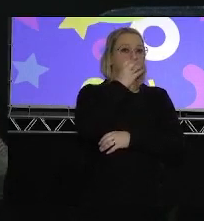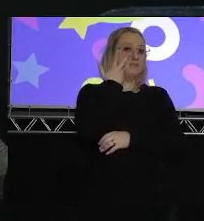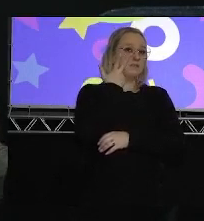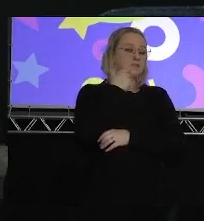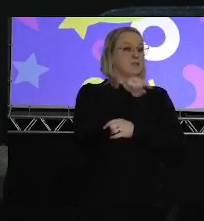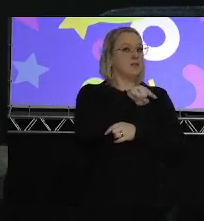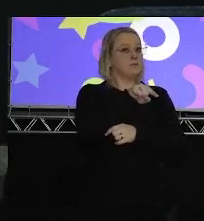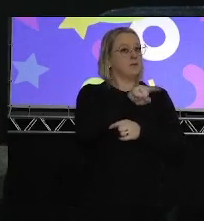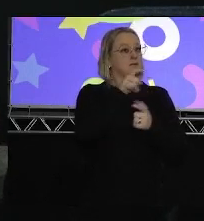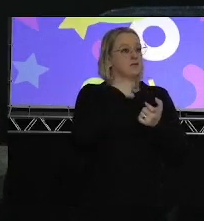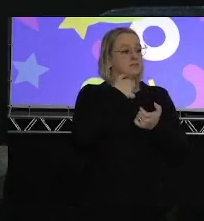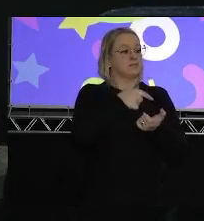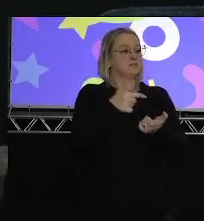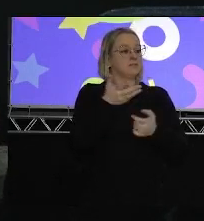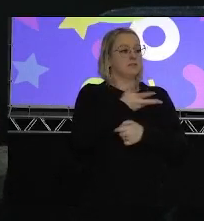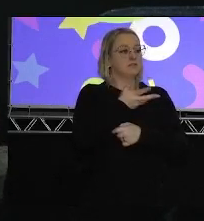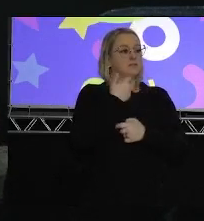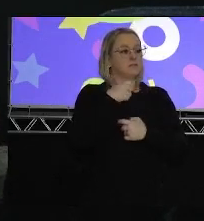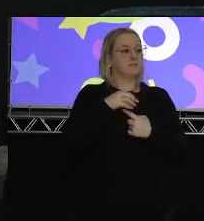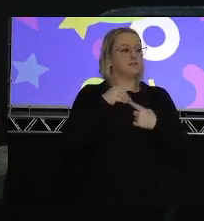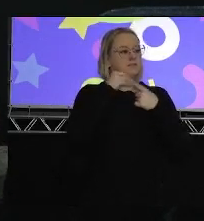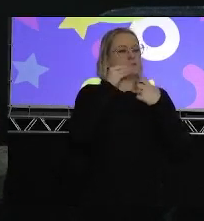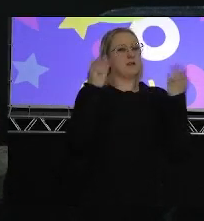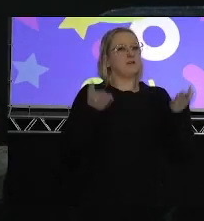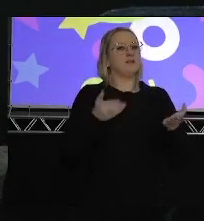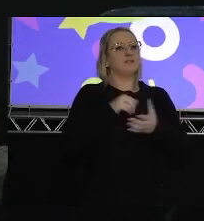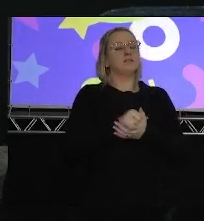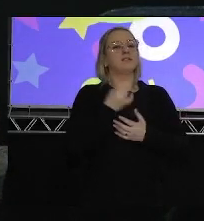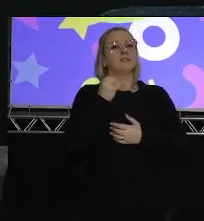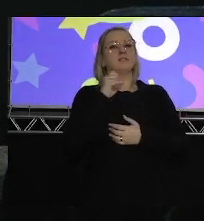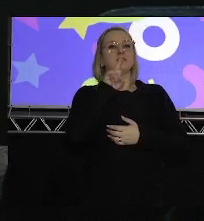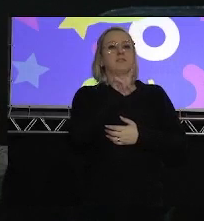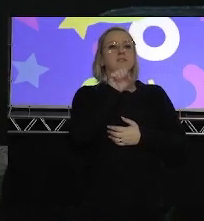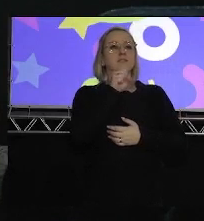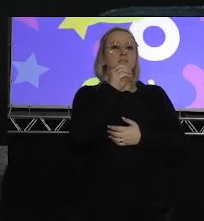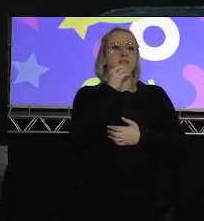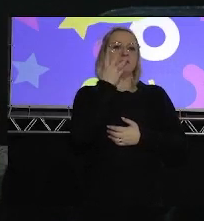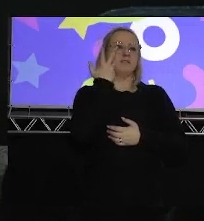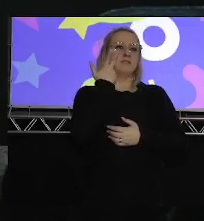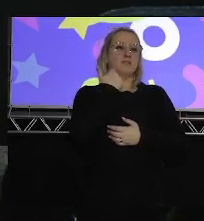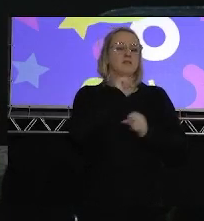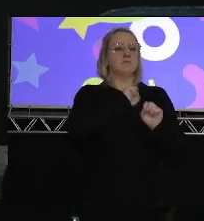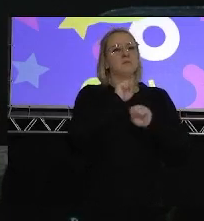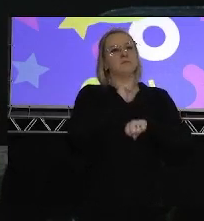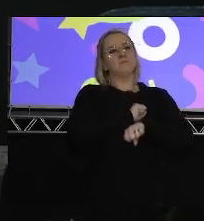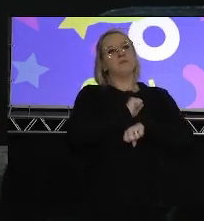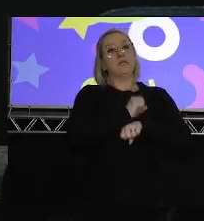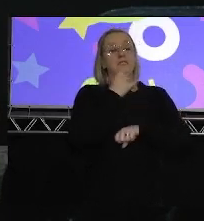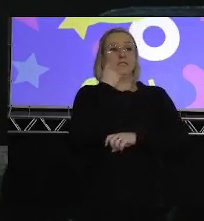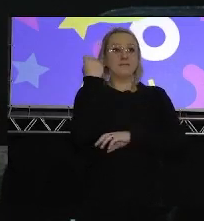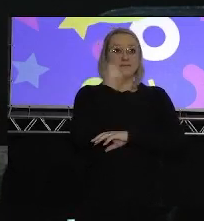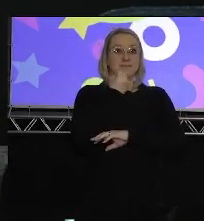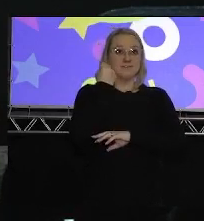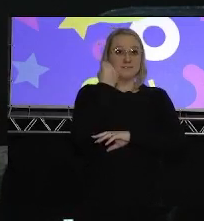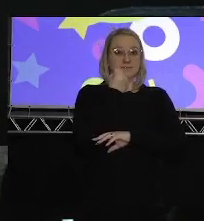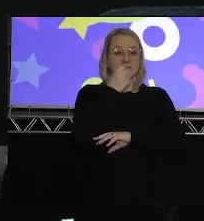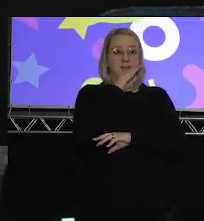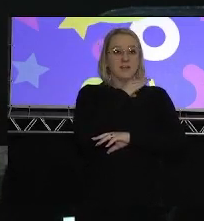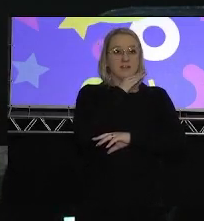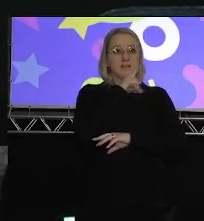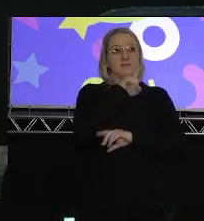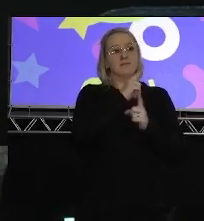para esse quarter, né? Então, tem que priorizar ela. Se ela é até 180 dias, então essa eu posso deixar. Ela é emergencial. Mas ela é para